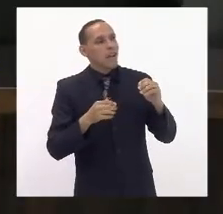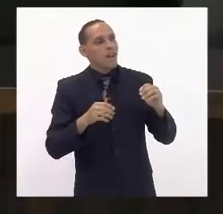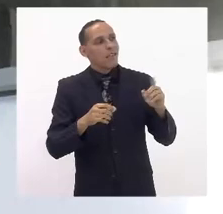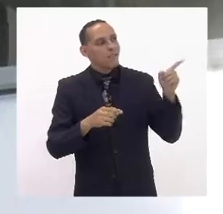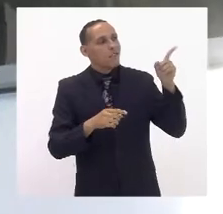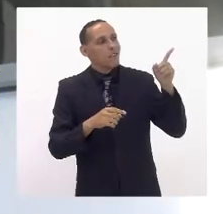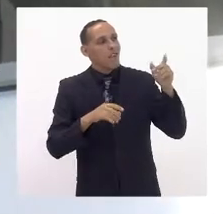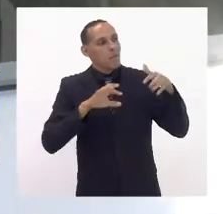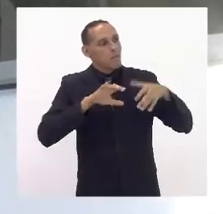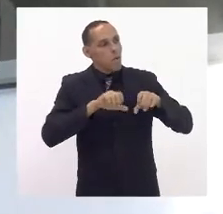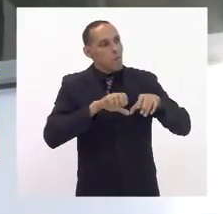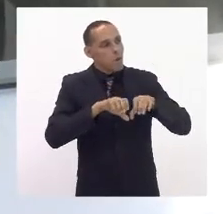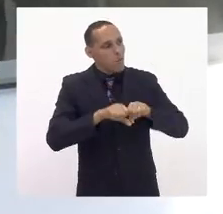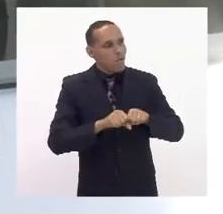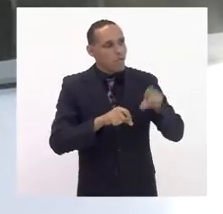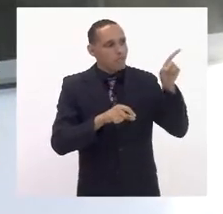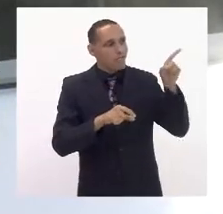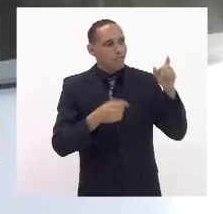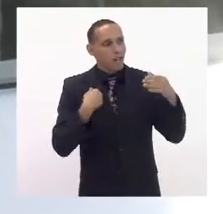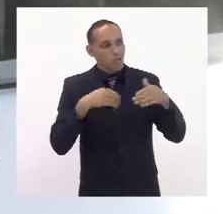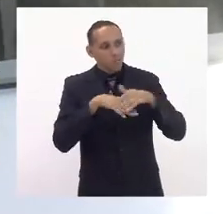guardar, presidente.